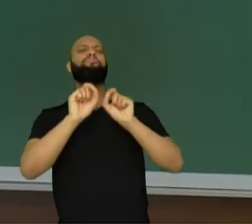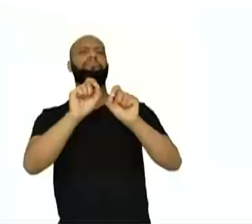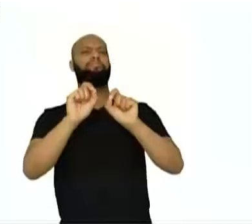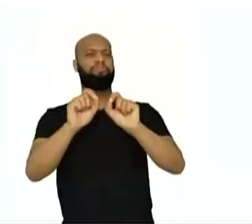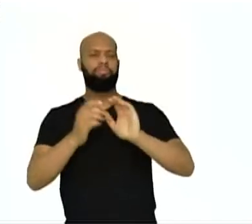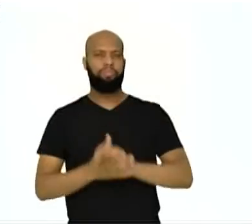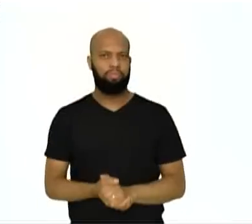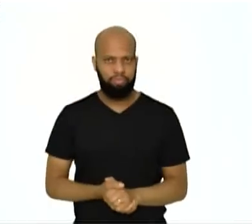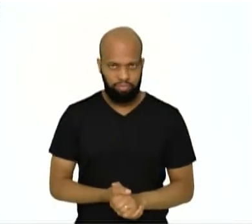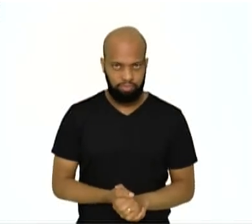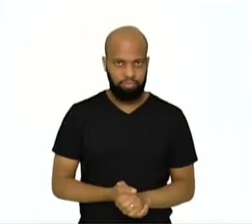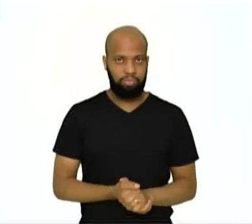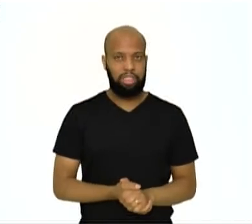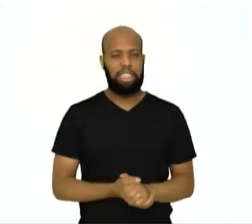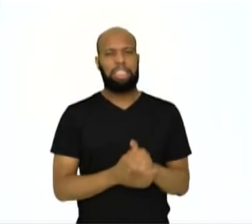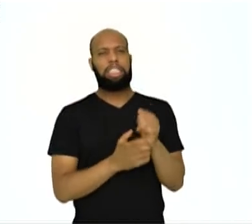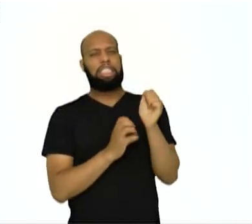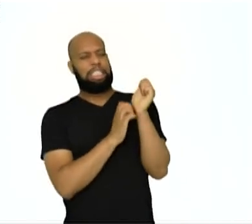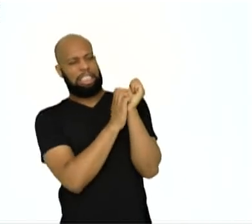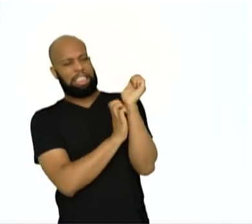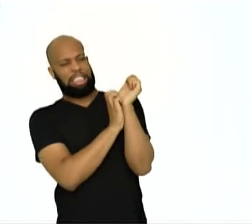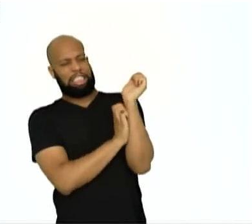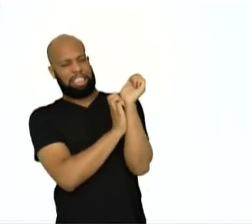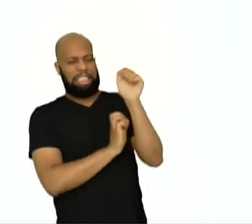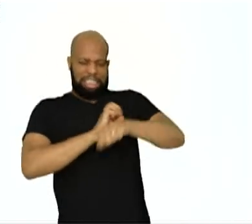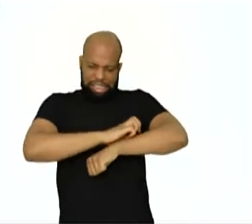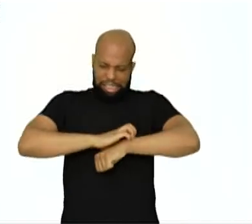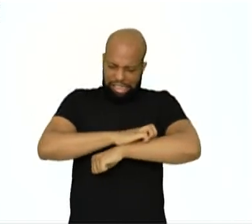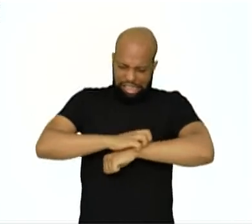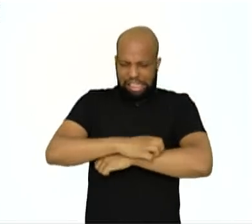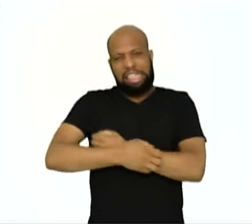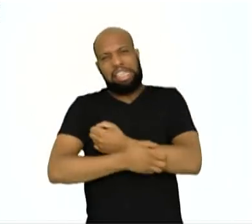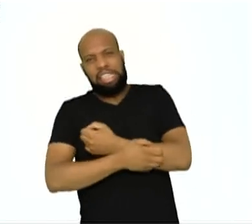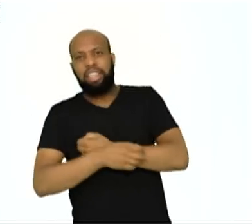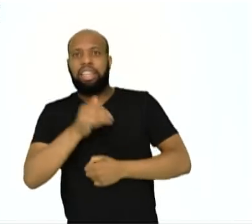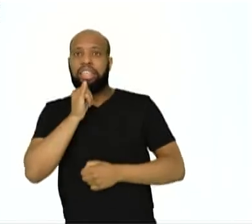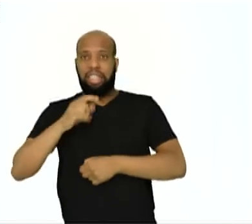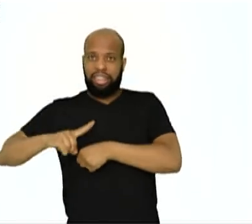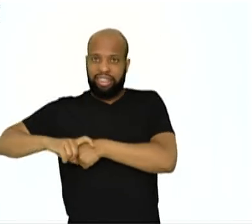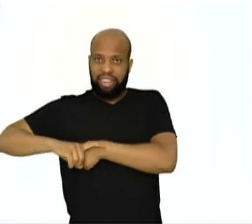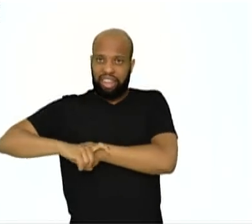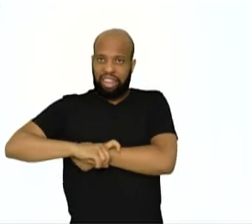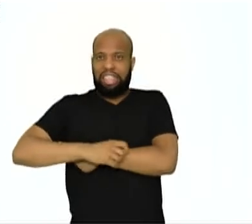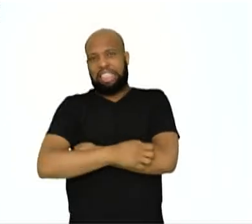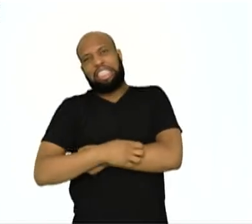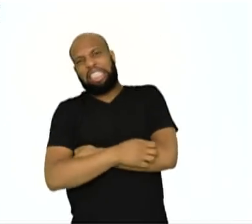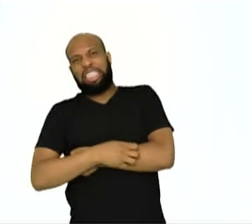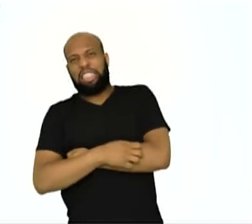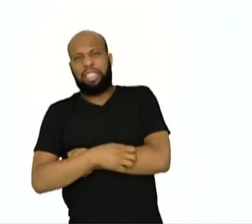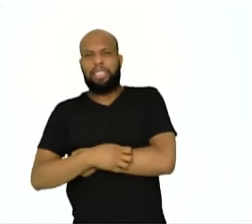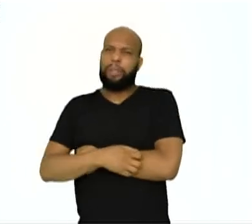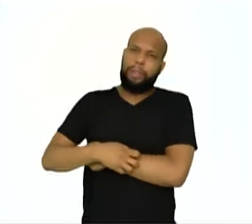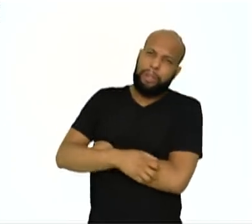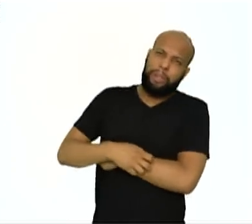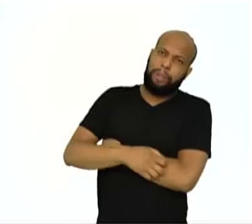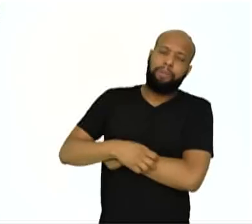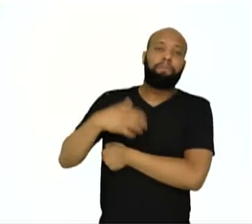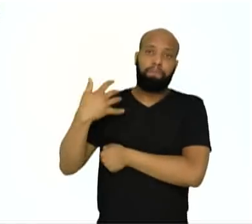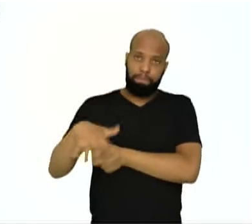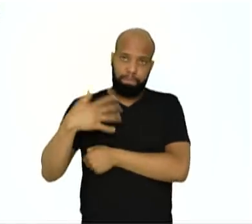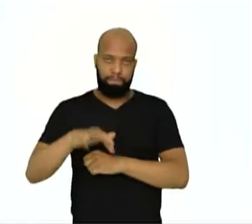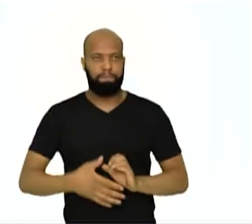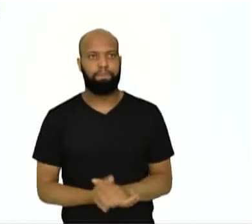dessa doença? Coceira intensa, que piora à noite. Então, aonde essa larva está andando, sentimos uma